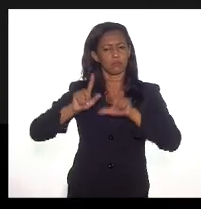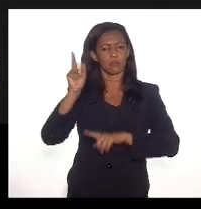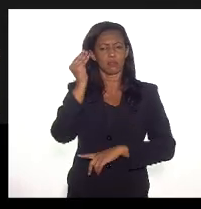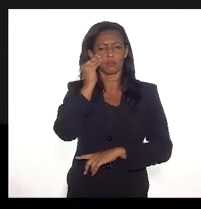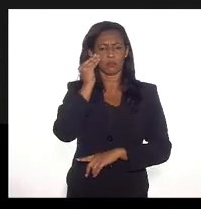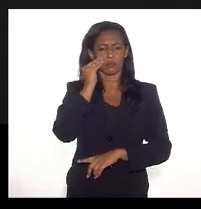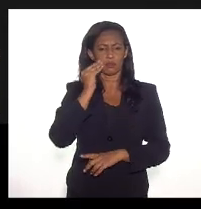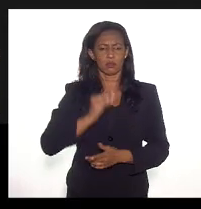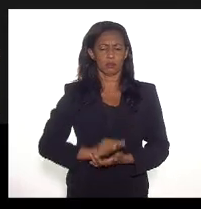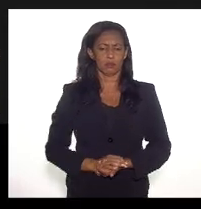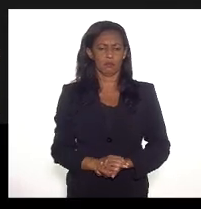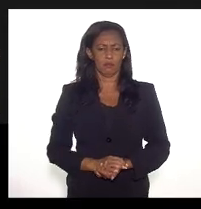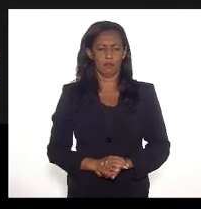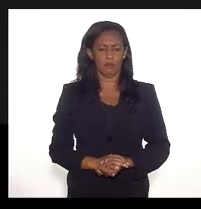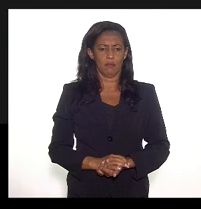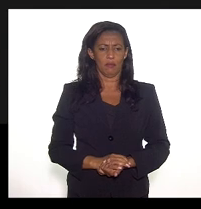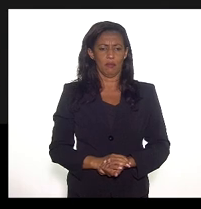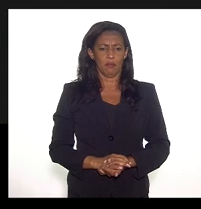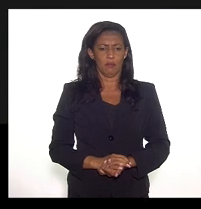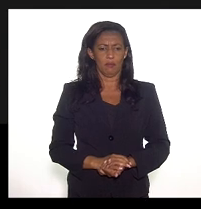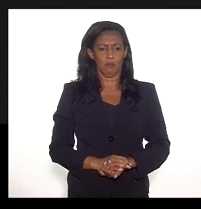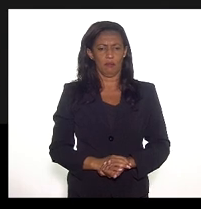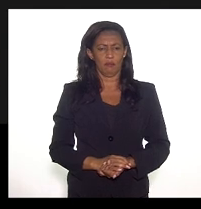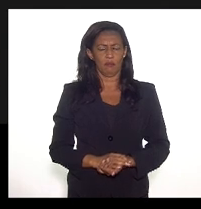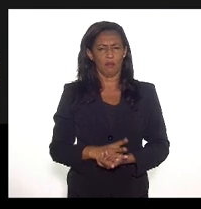Eu achei muito forte. Foi muito forte.